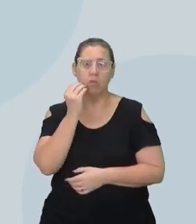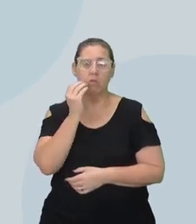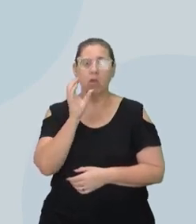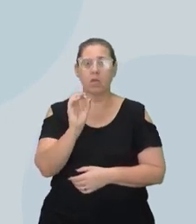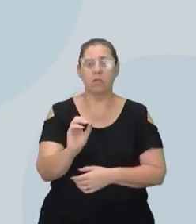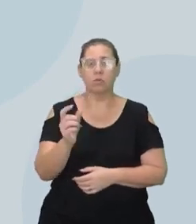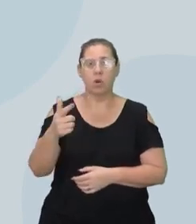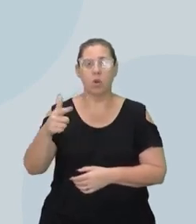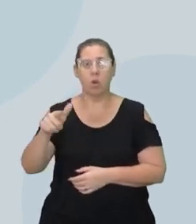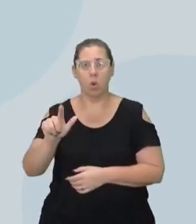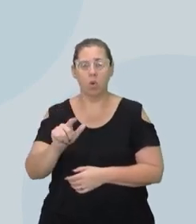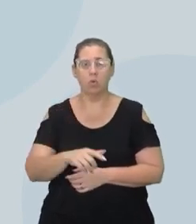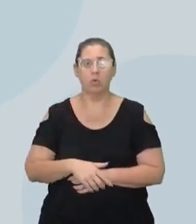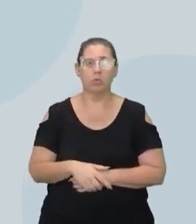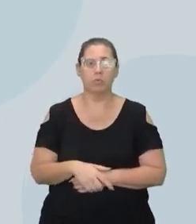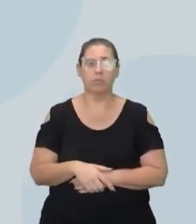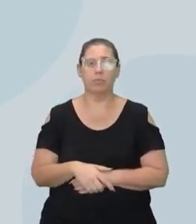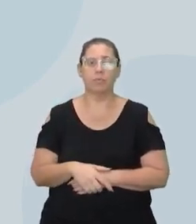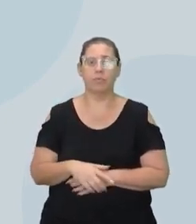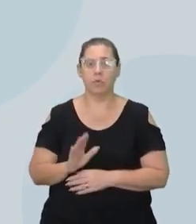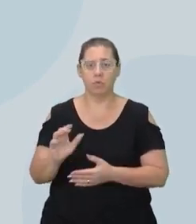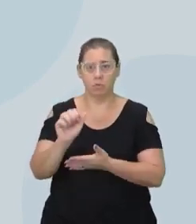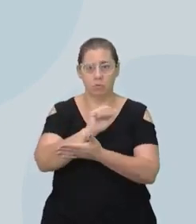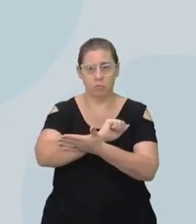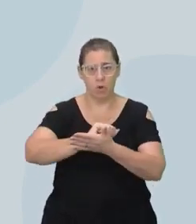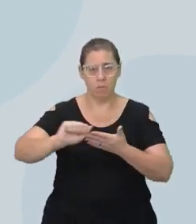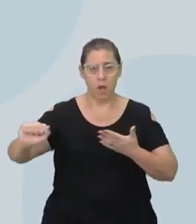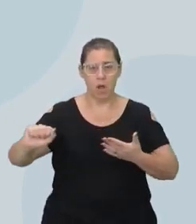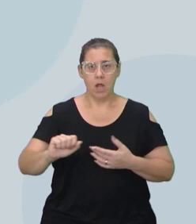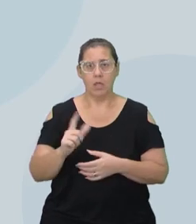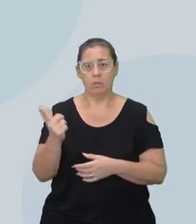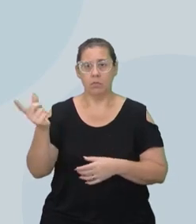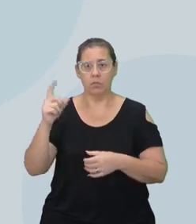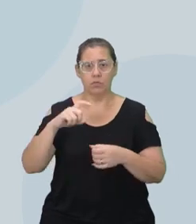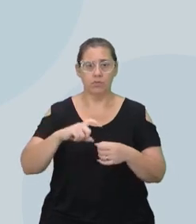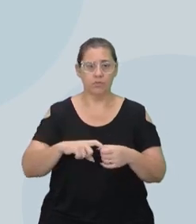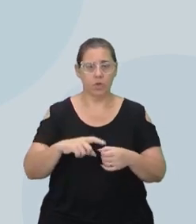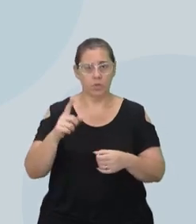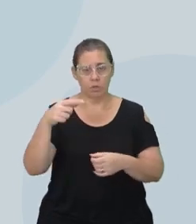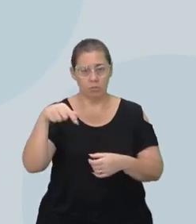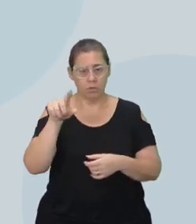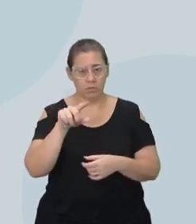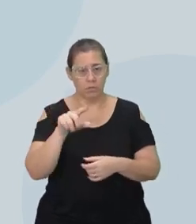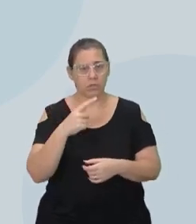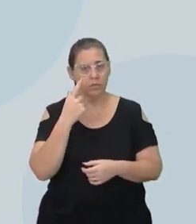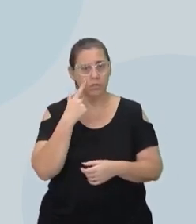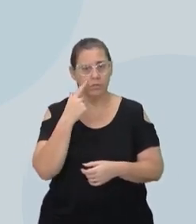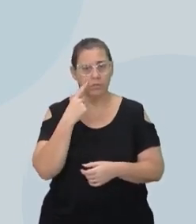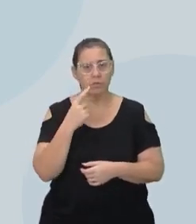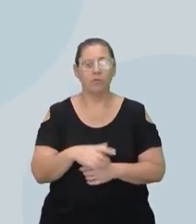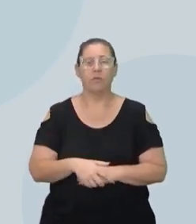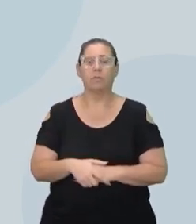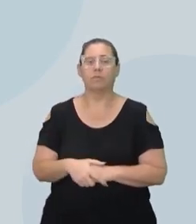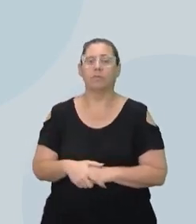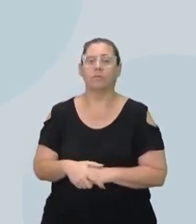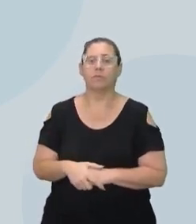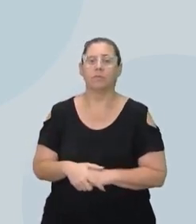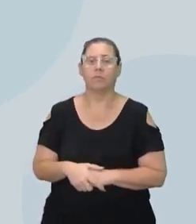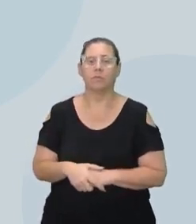mais alguma linha. Vou apagar isso, depois a gente vai voltar aí para vocês verem mais